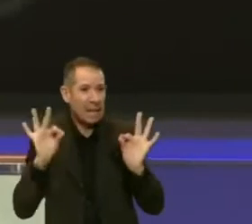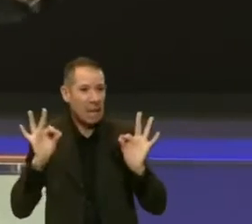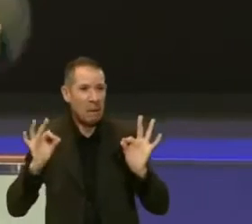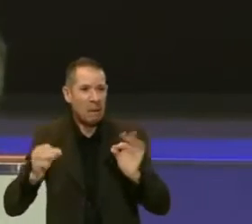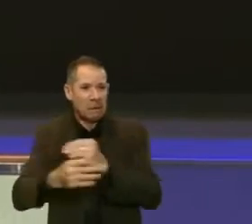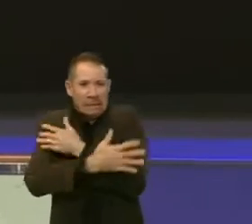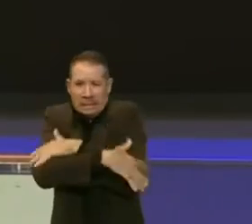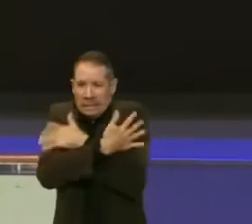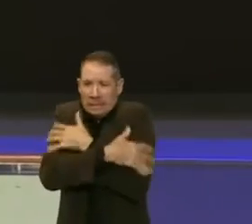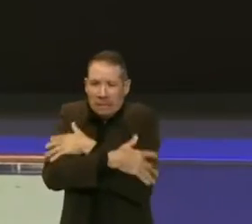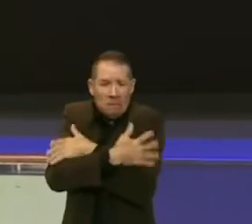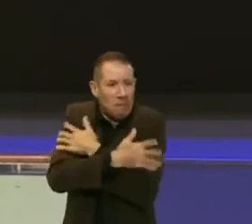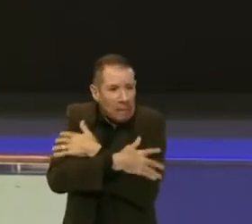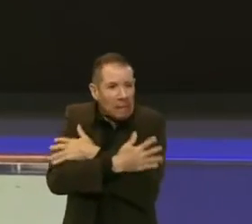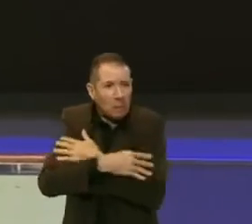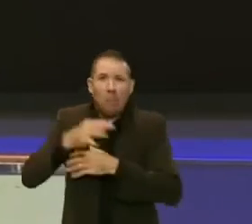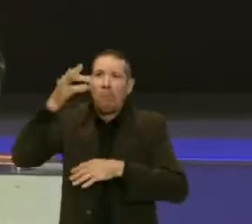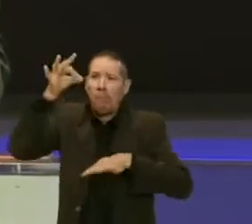fedido, era esse o lugar.